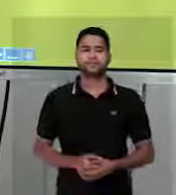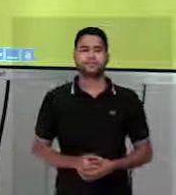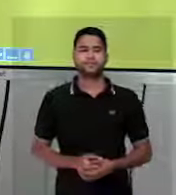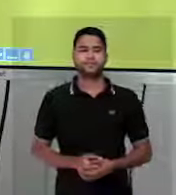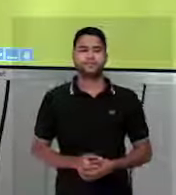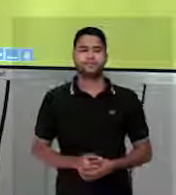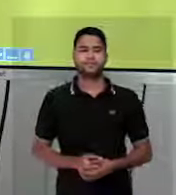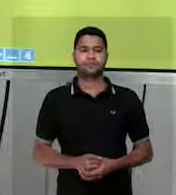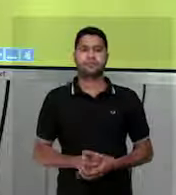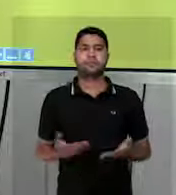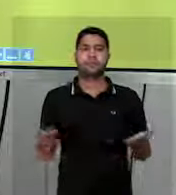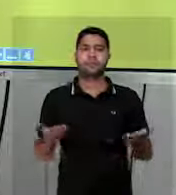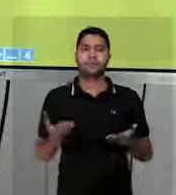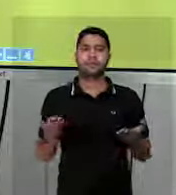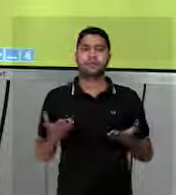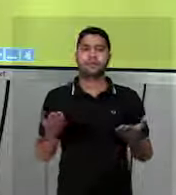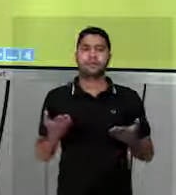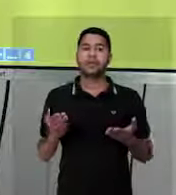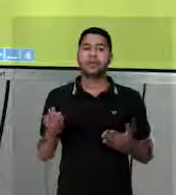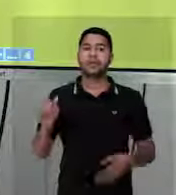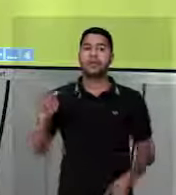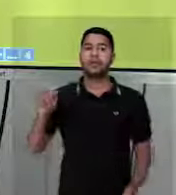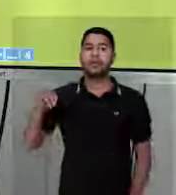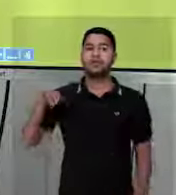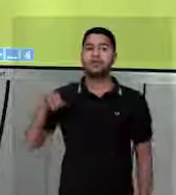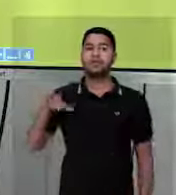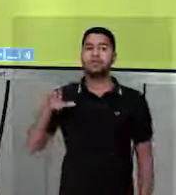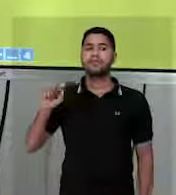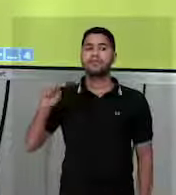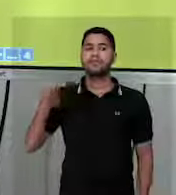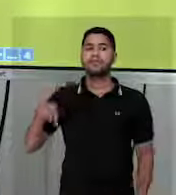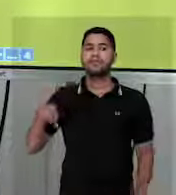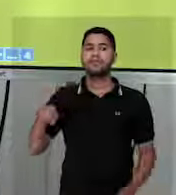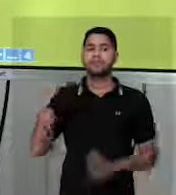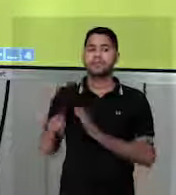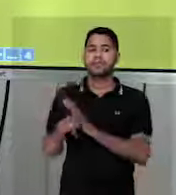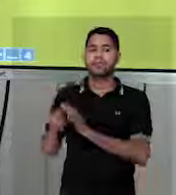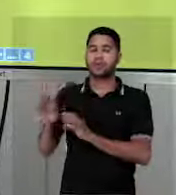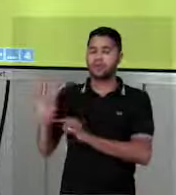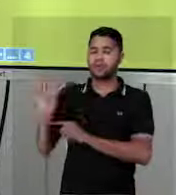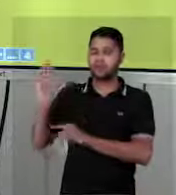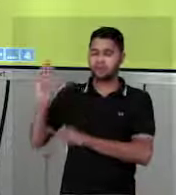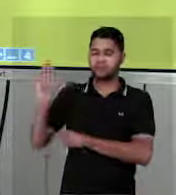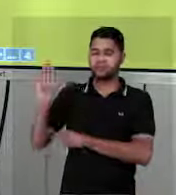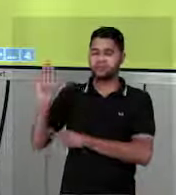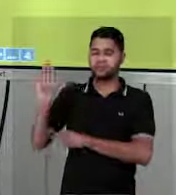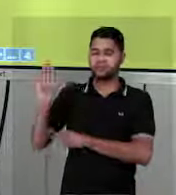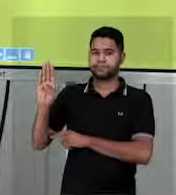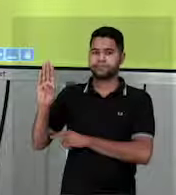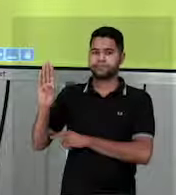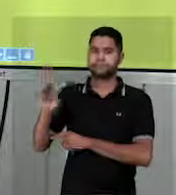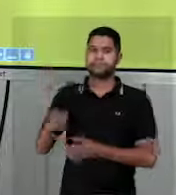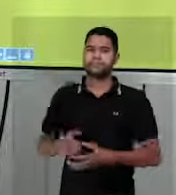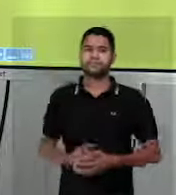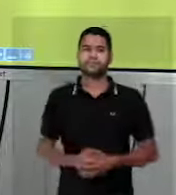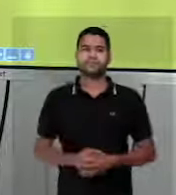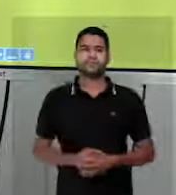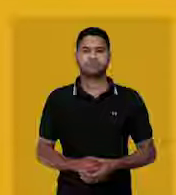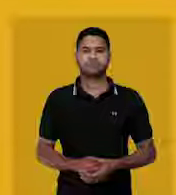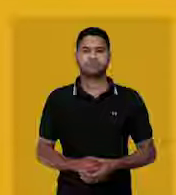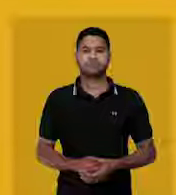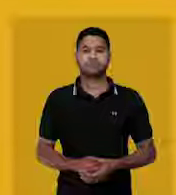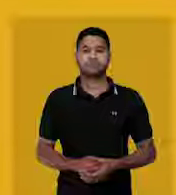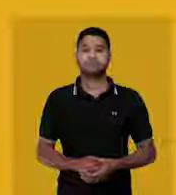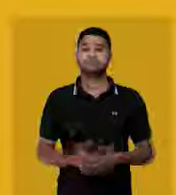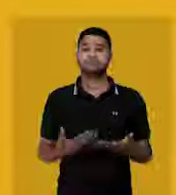D. E a amebíase é, então, causada pela Entamoeba histolítica, letra B. Finalizando,